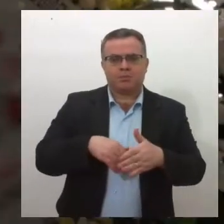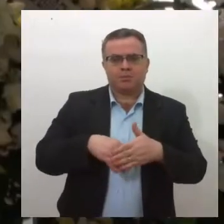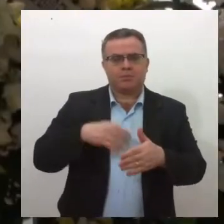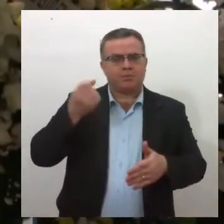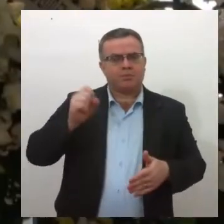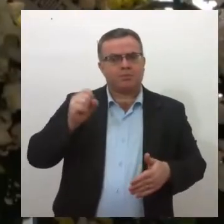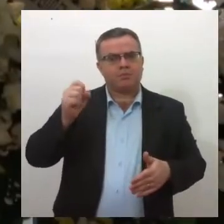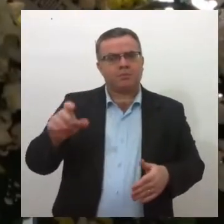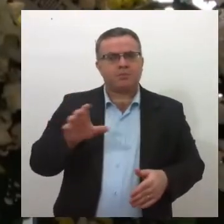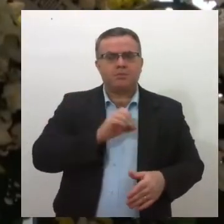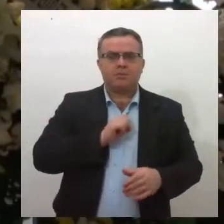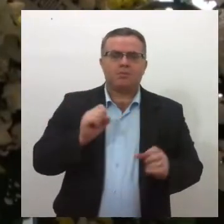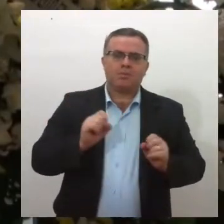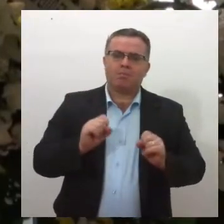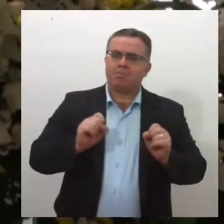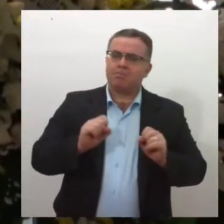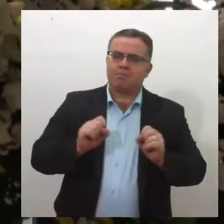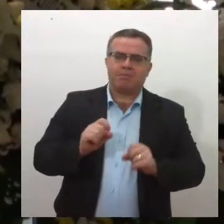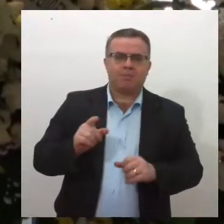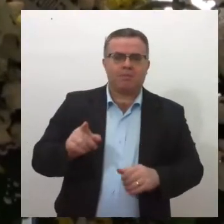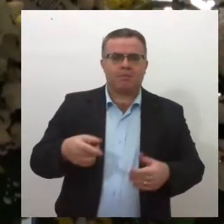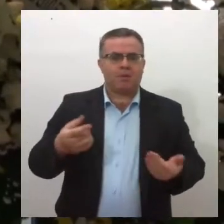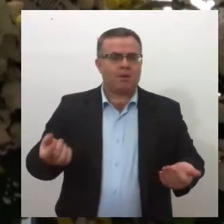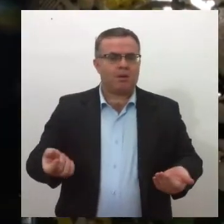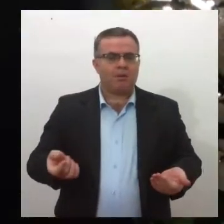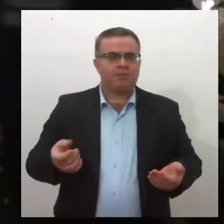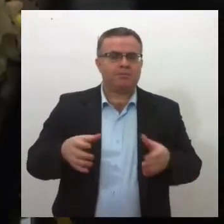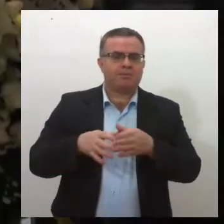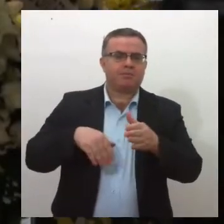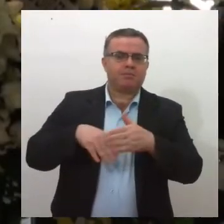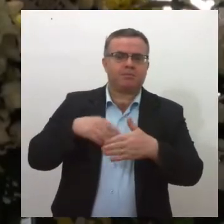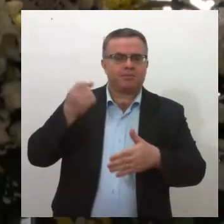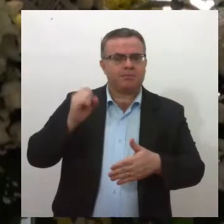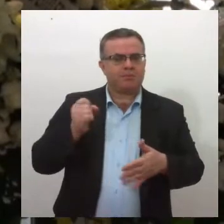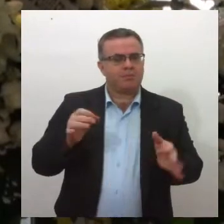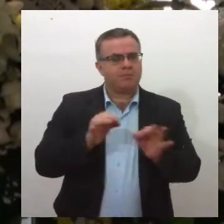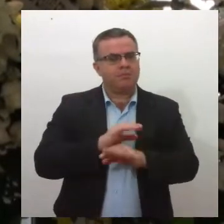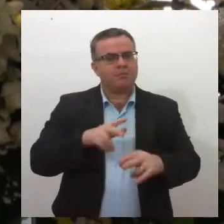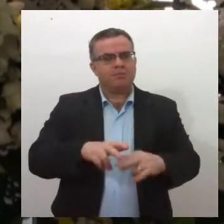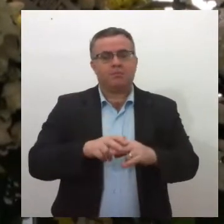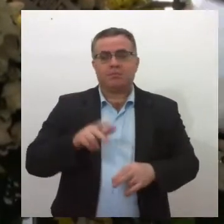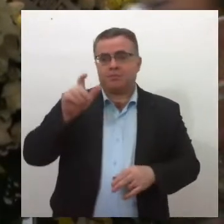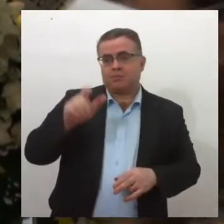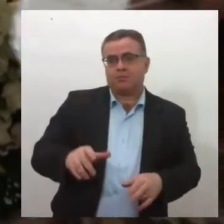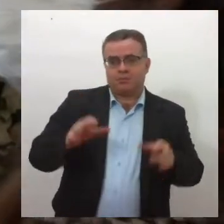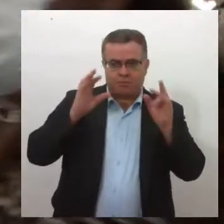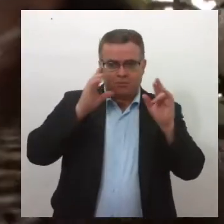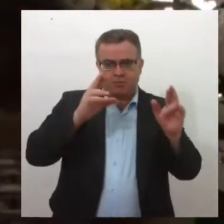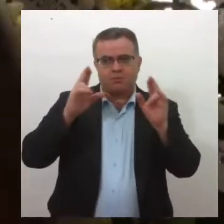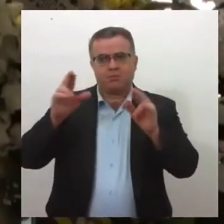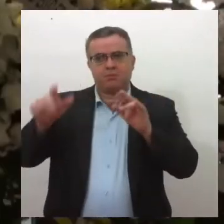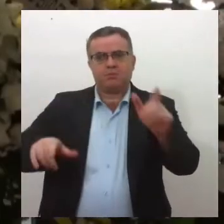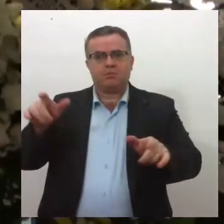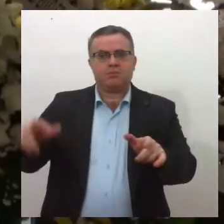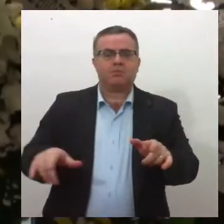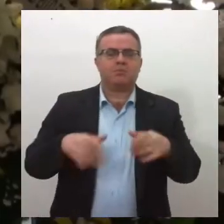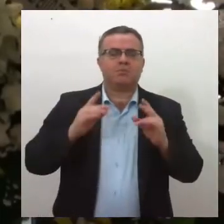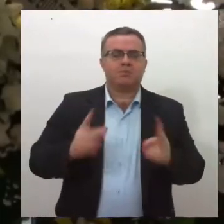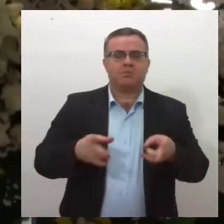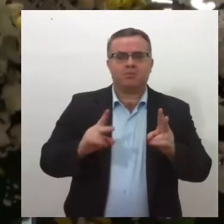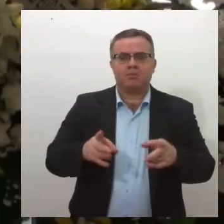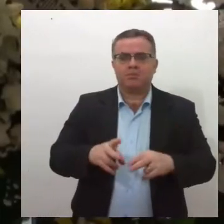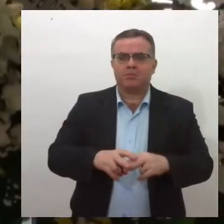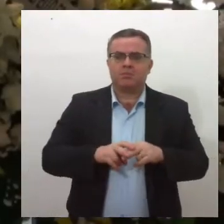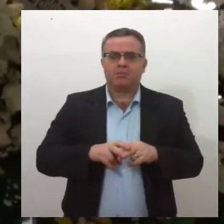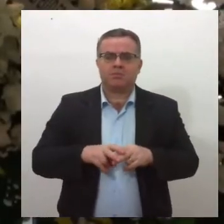doente, gostava, apaixonado pelo Sergipe. E uma pessoa que respeitava os espaços dos seus colegas. Então eu